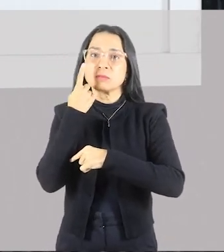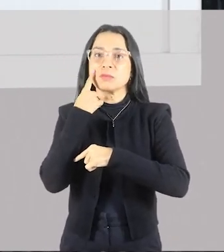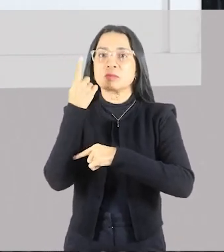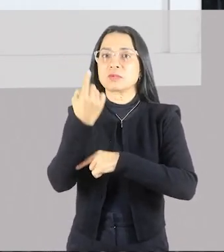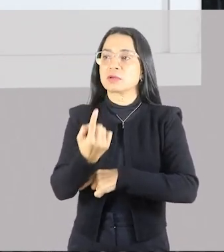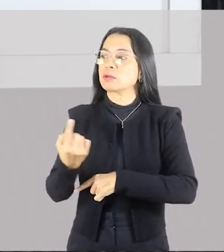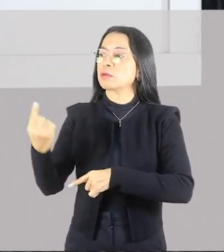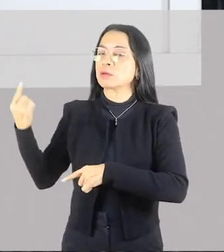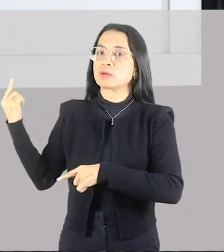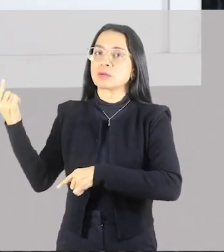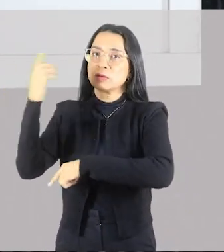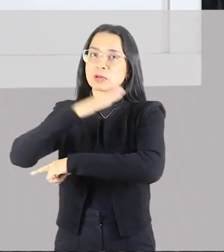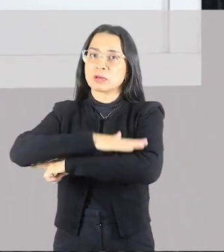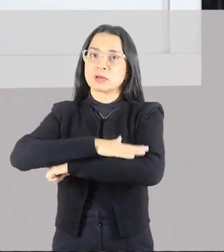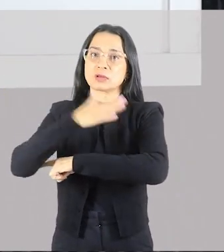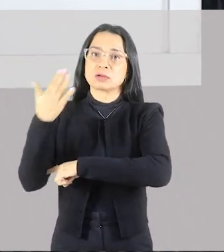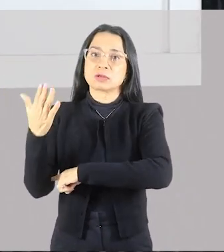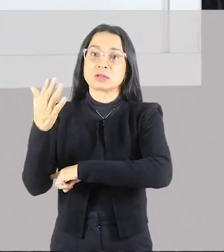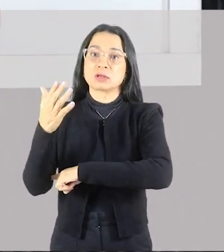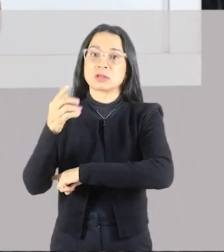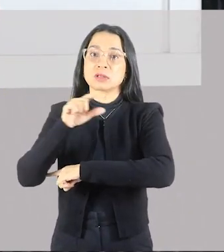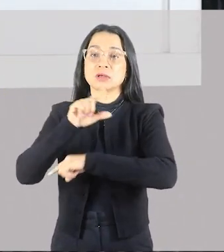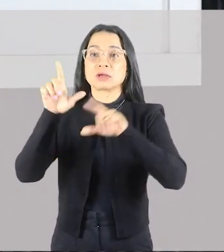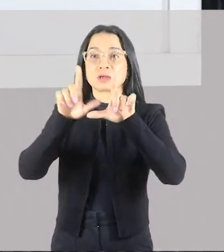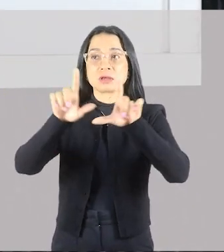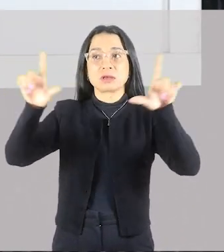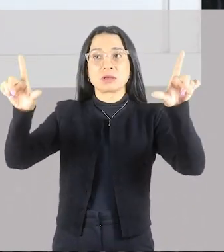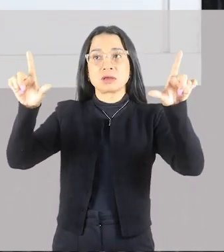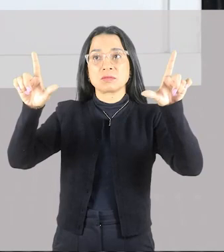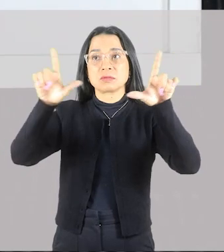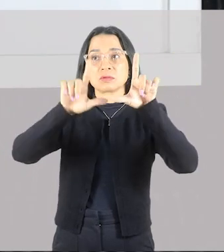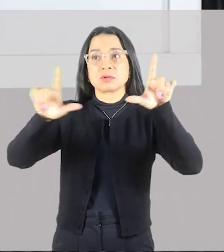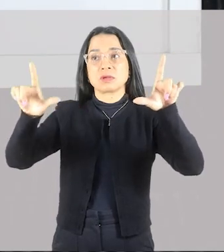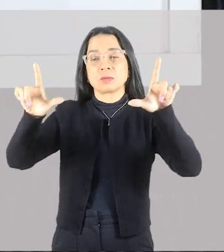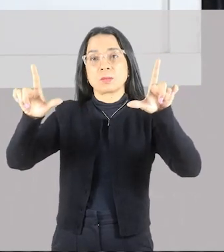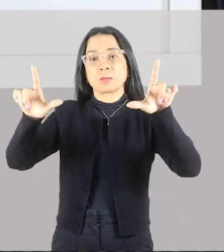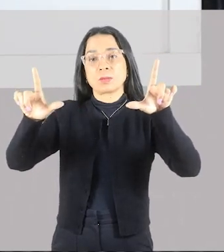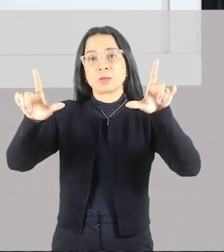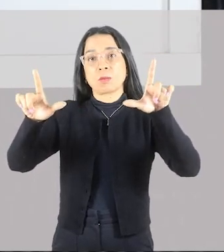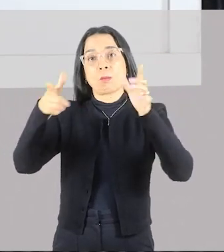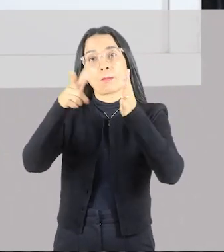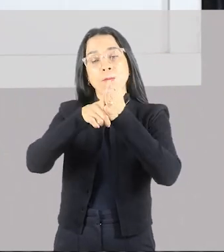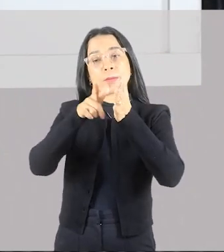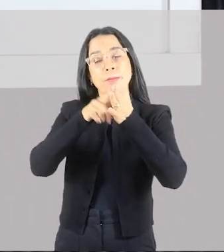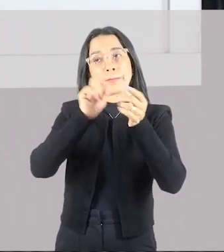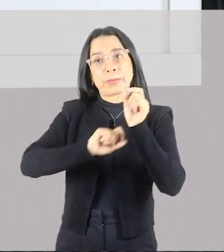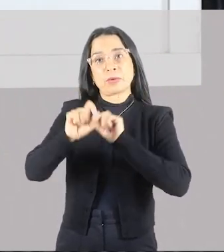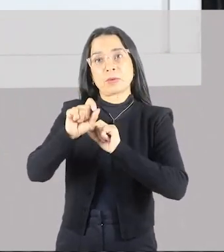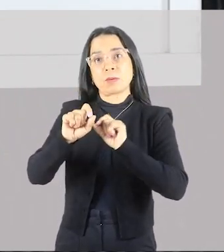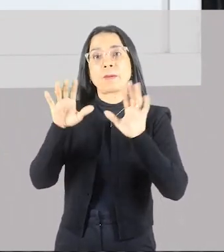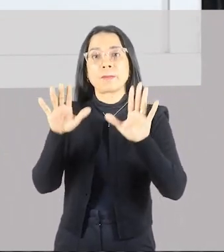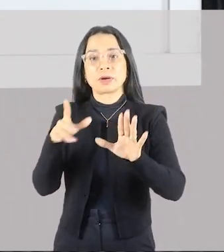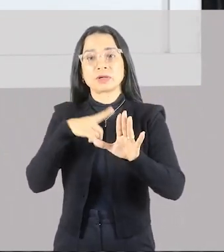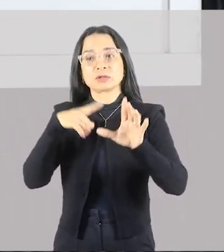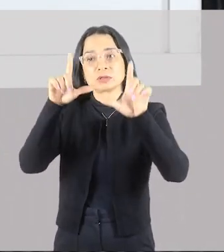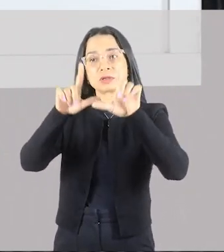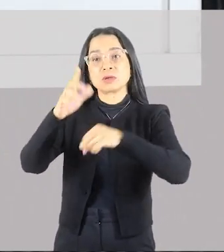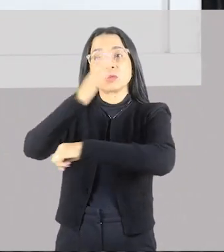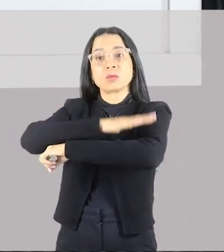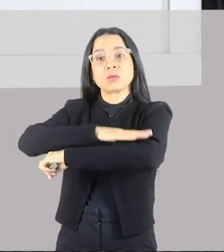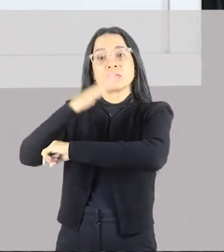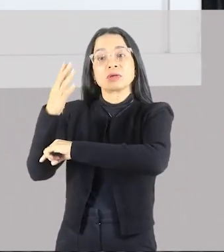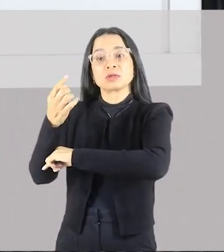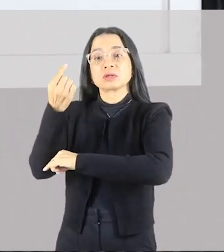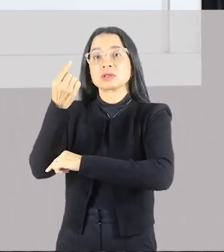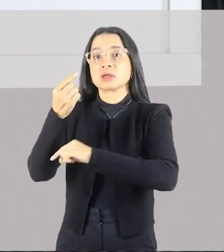né? Ela quer revestir essa parede com papel de parede. Só que você tem uma janela de 1